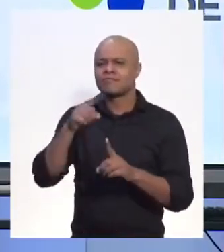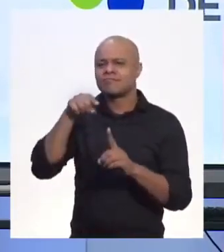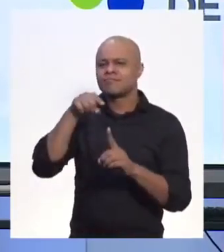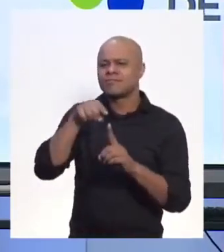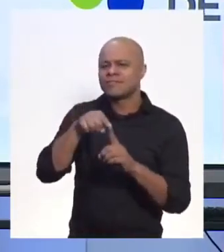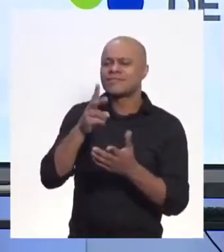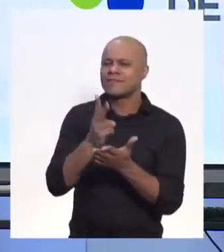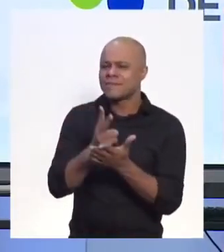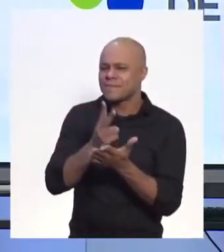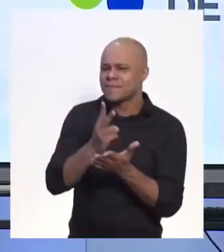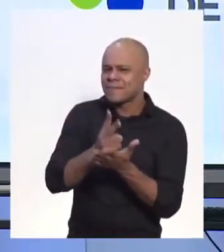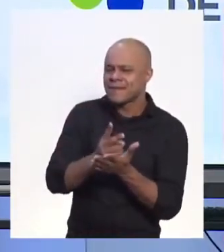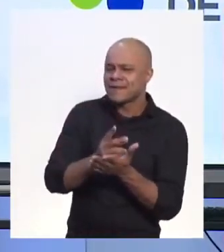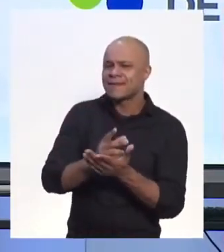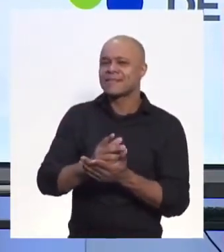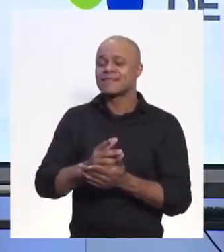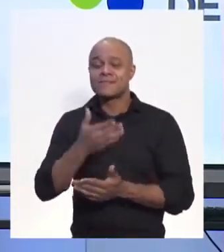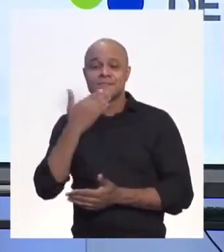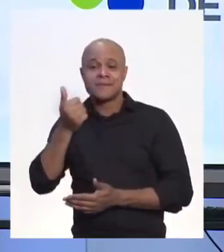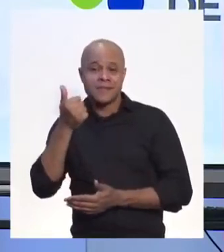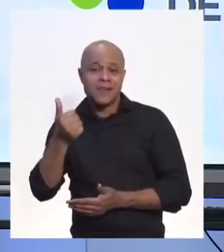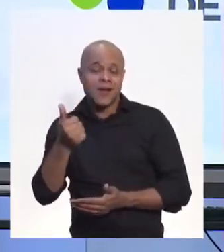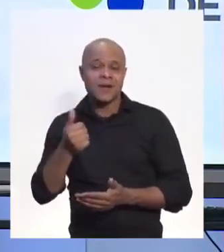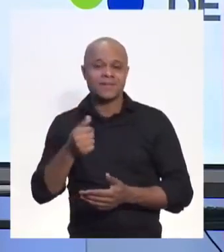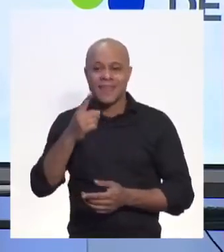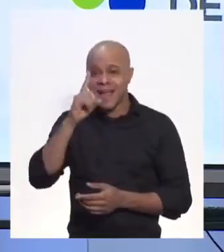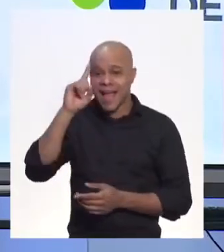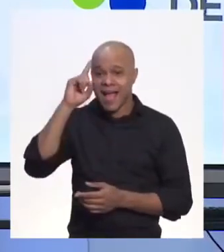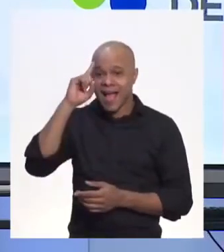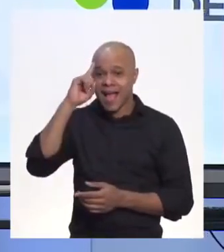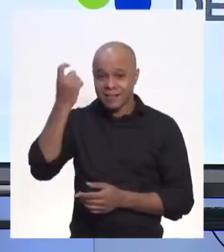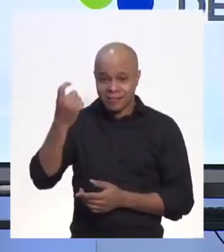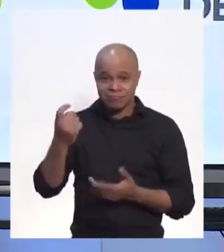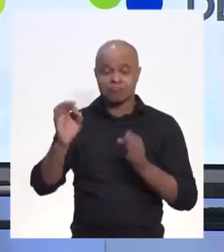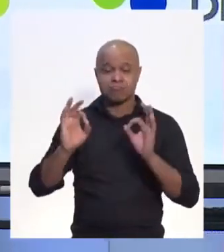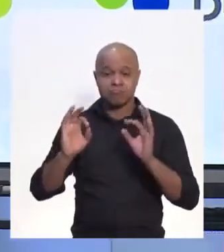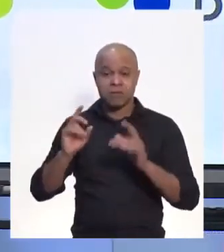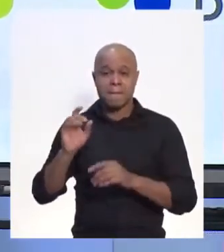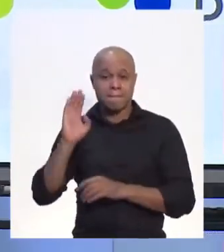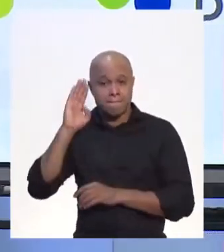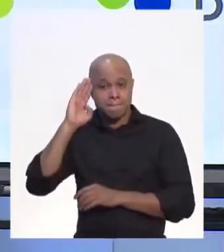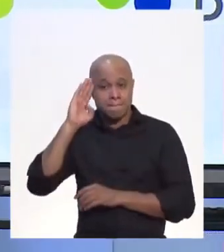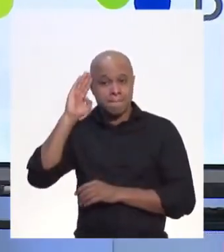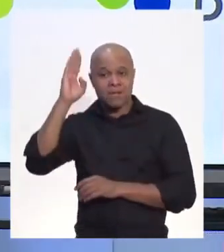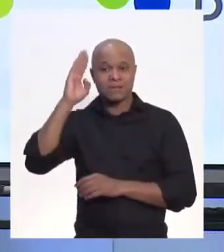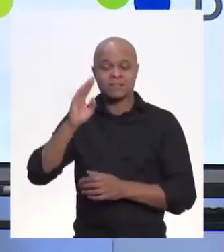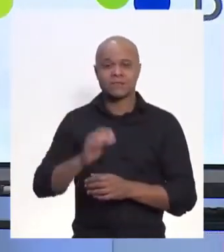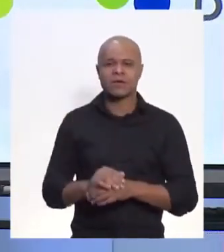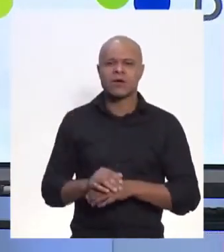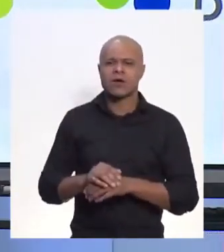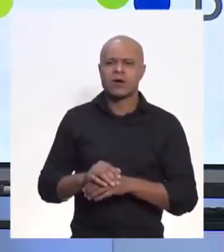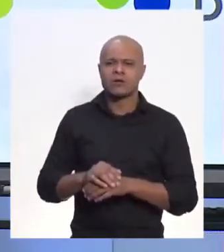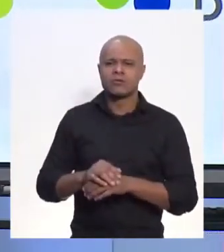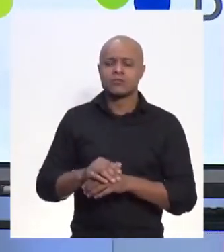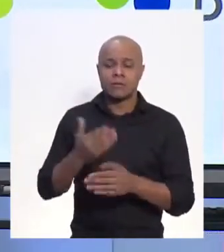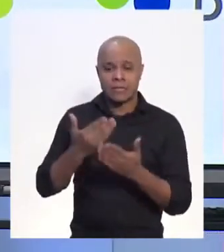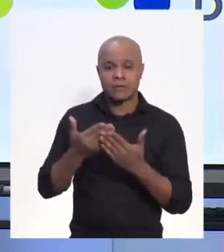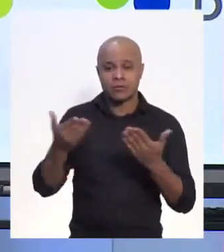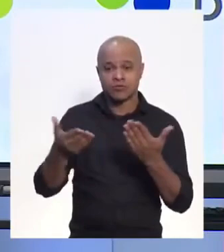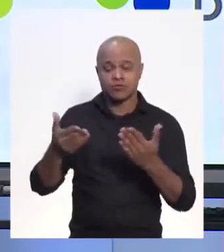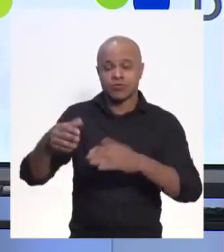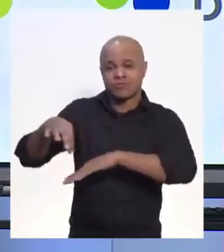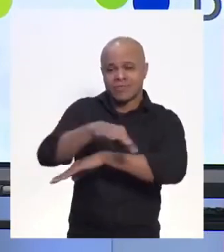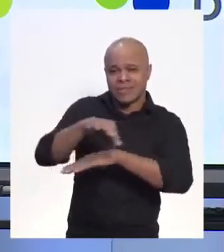elas acabam melhorando. Mas essa ideia de se trabalhar as retas e os ângulos, elas